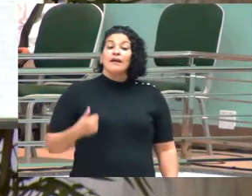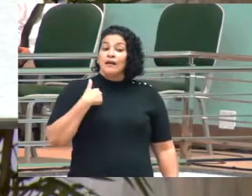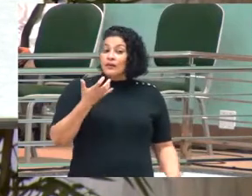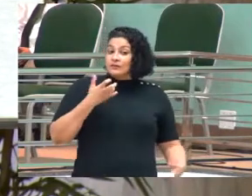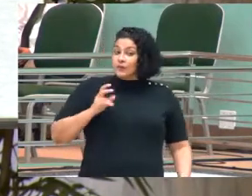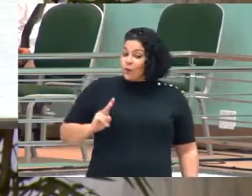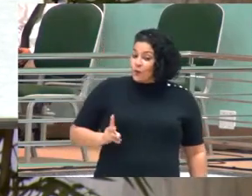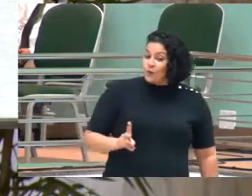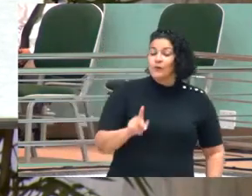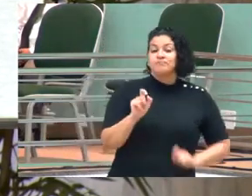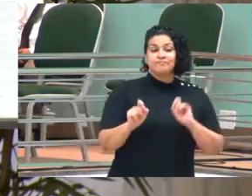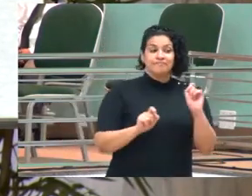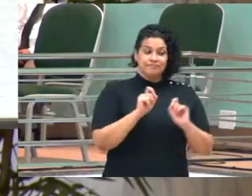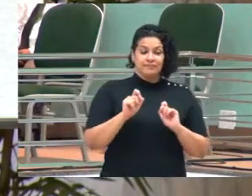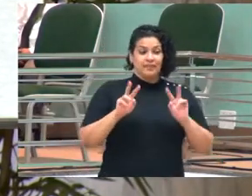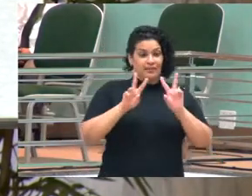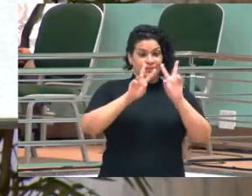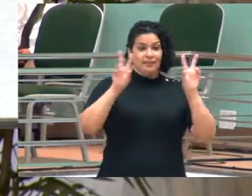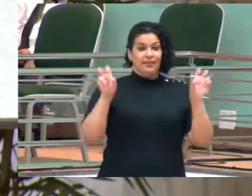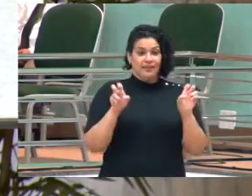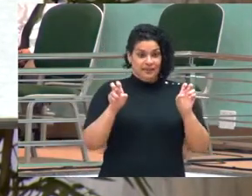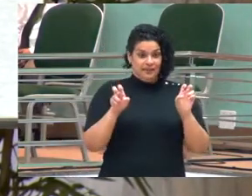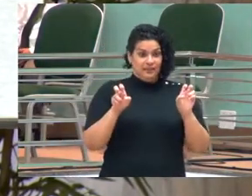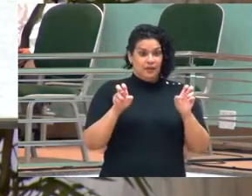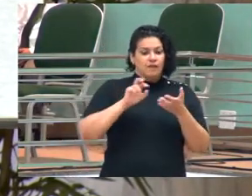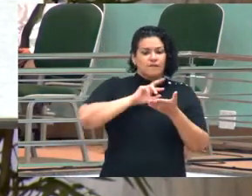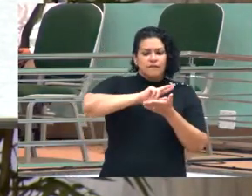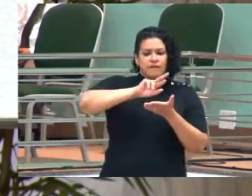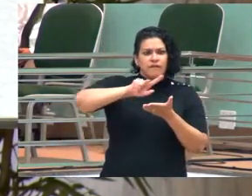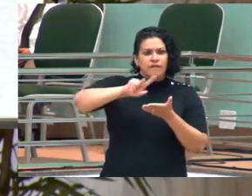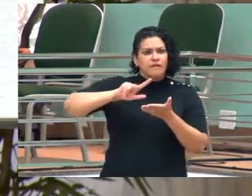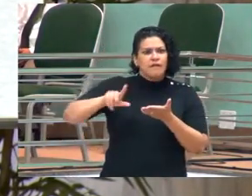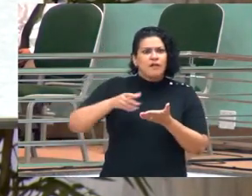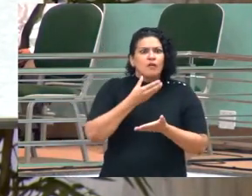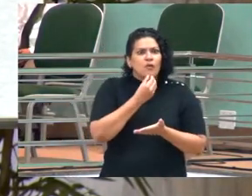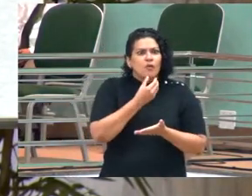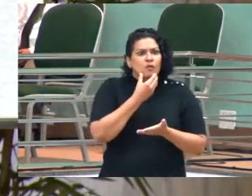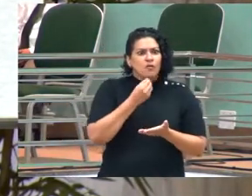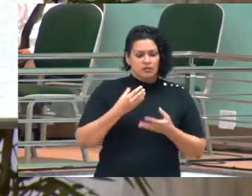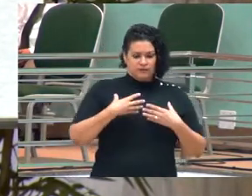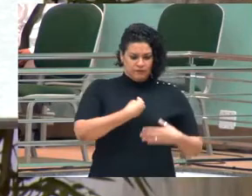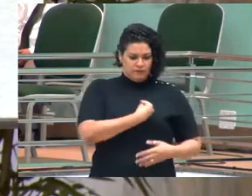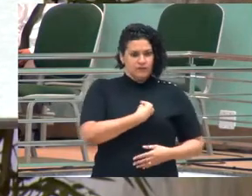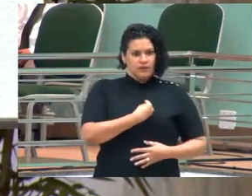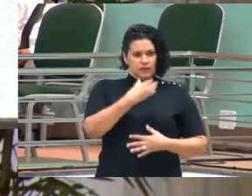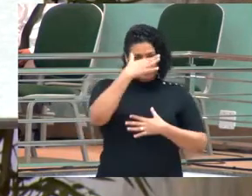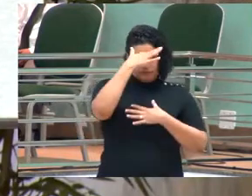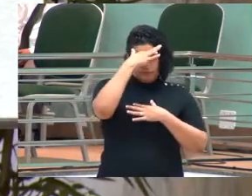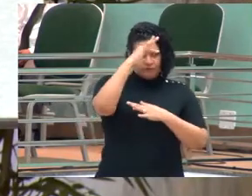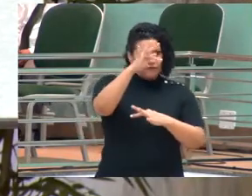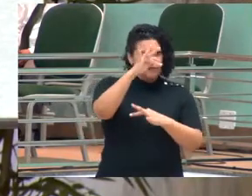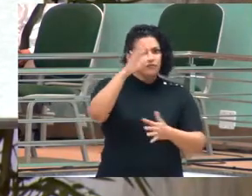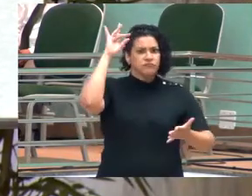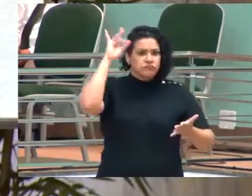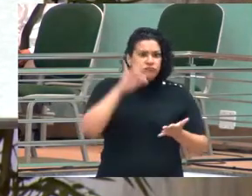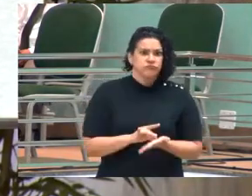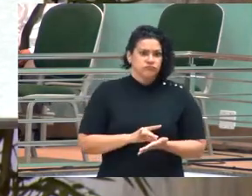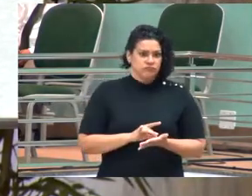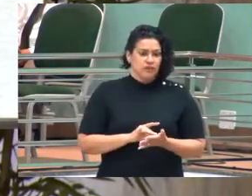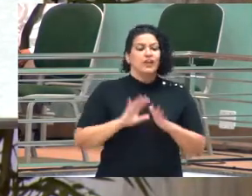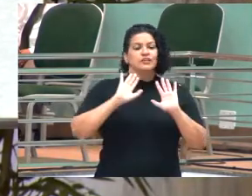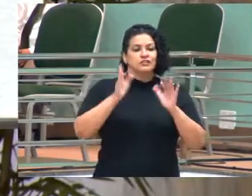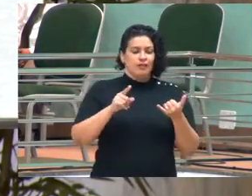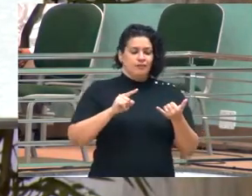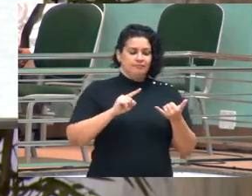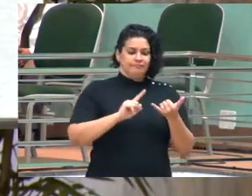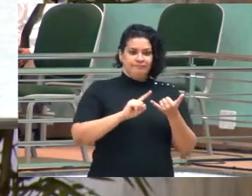mensagens, homens que foram fiéis a Deus, mesmo nas adversidades. Já falamos sobre Abraão, já falamos sobre